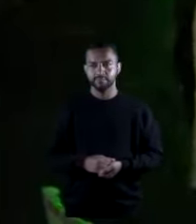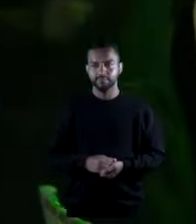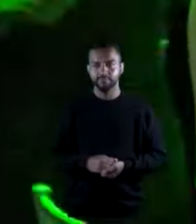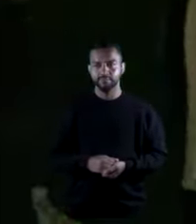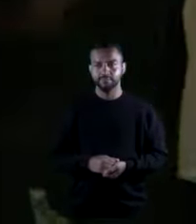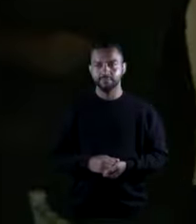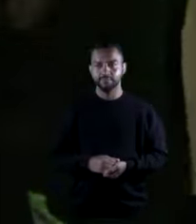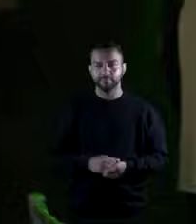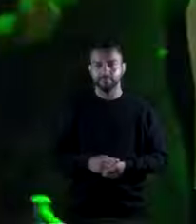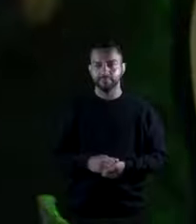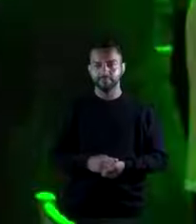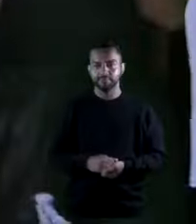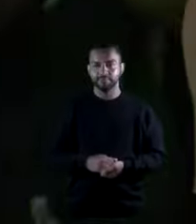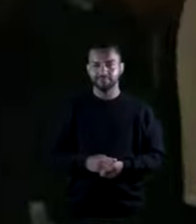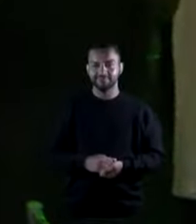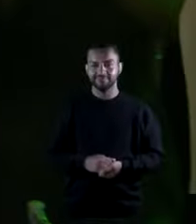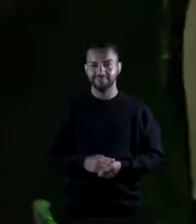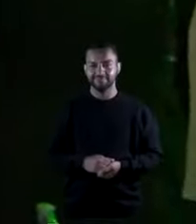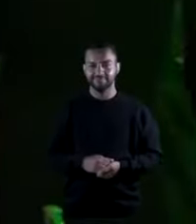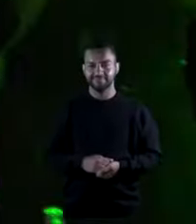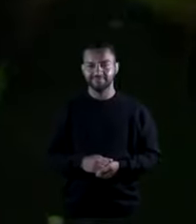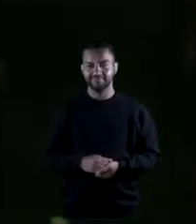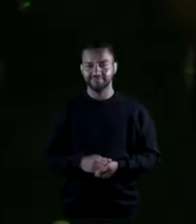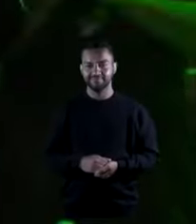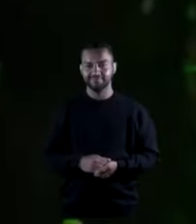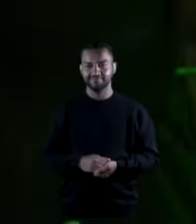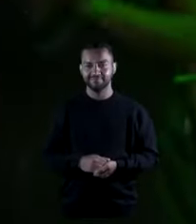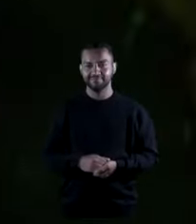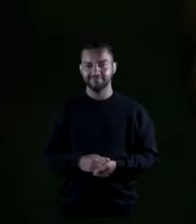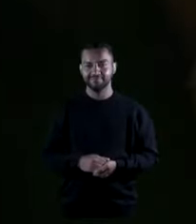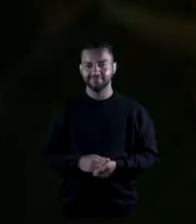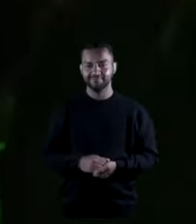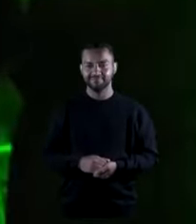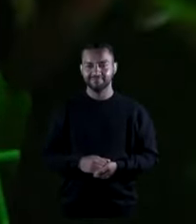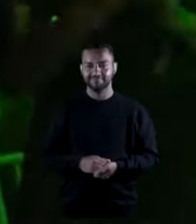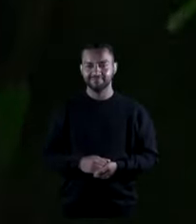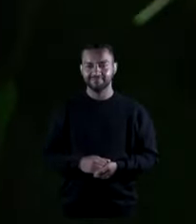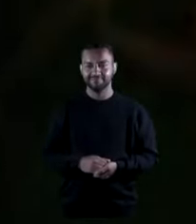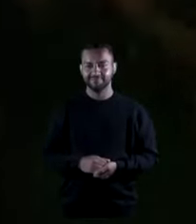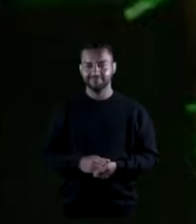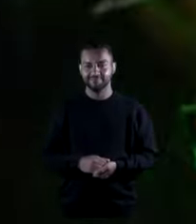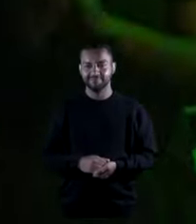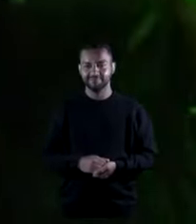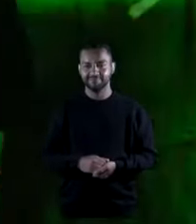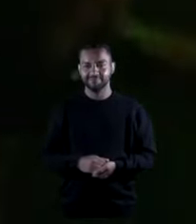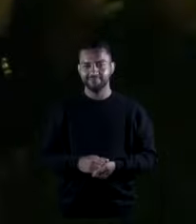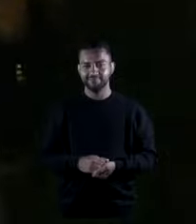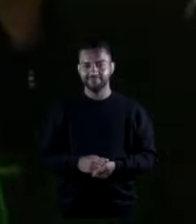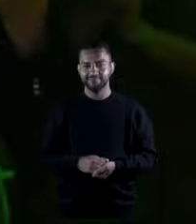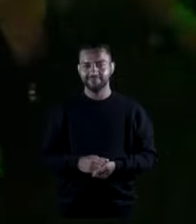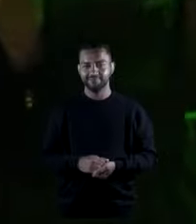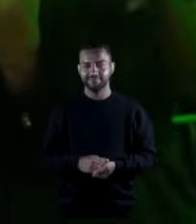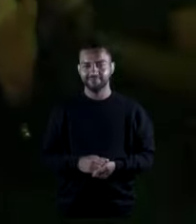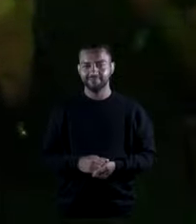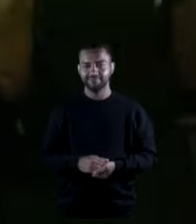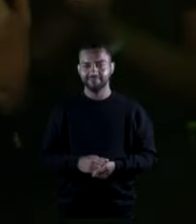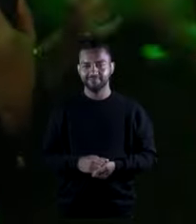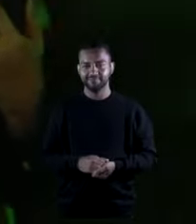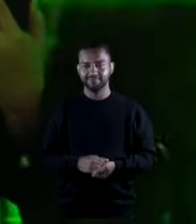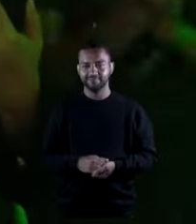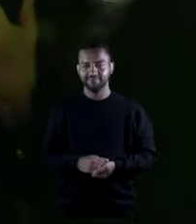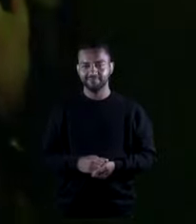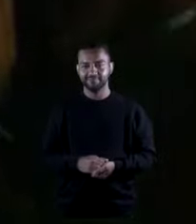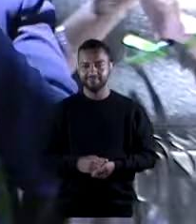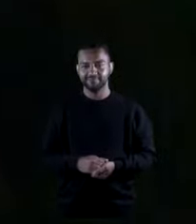a sua fibra. Quando surge o alviverde imponente, no gramado em